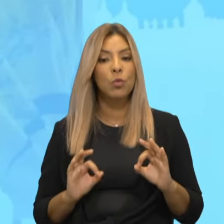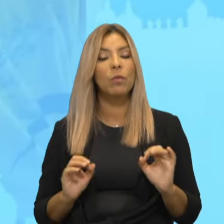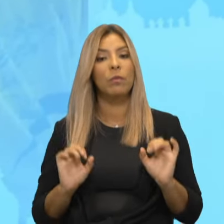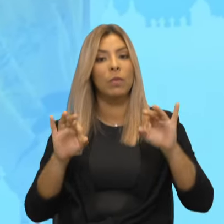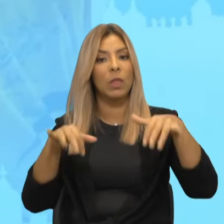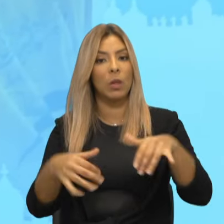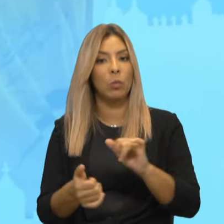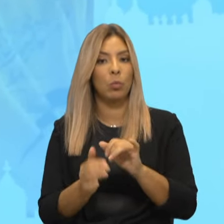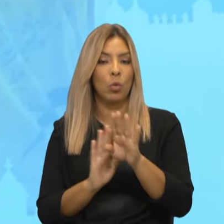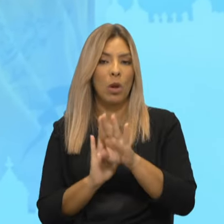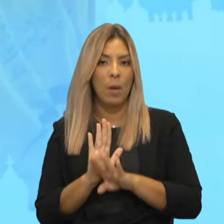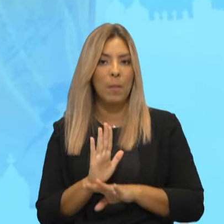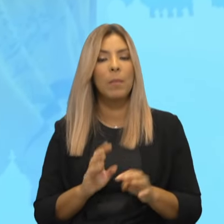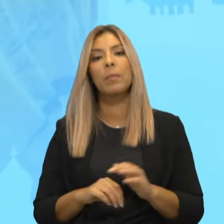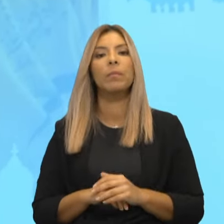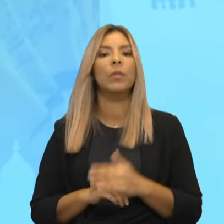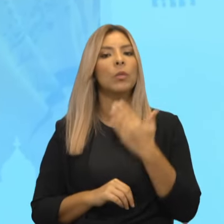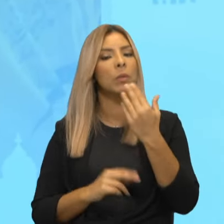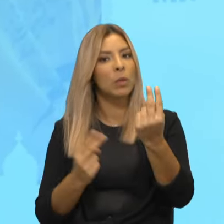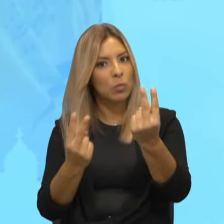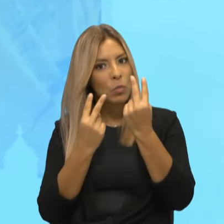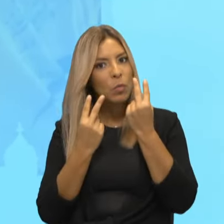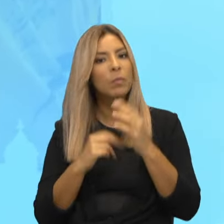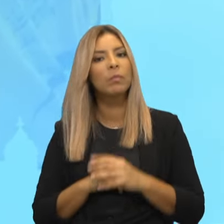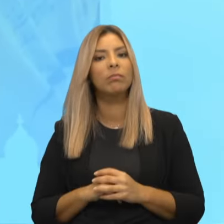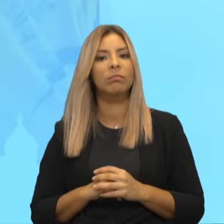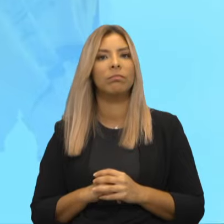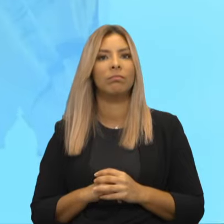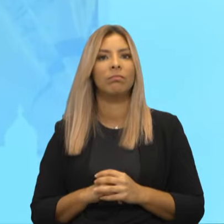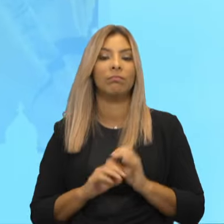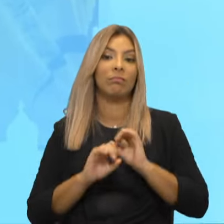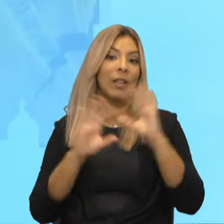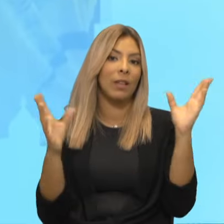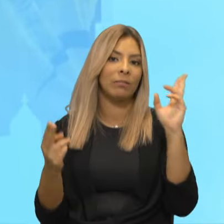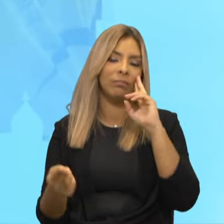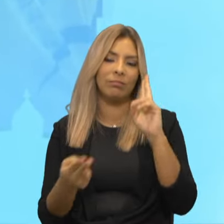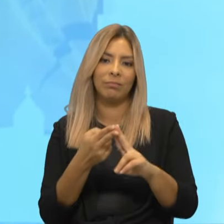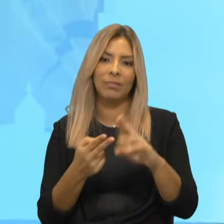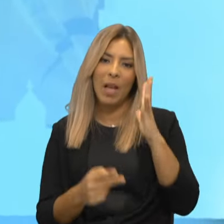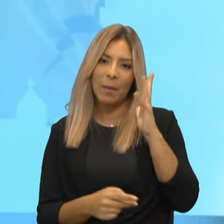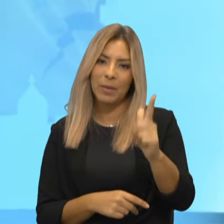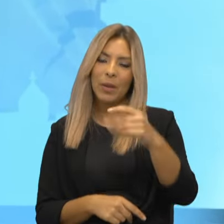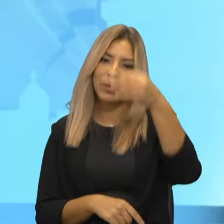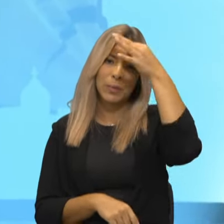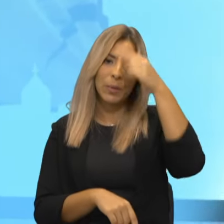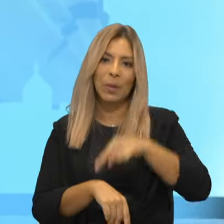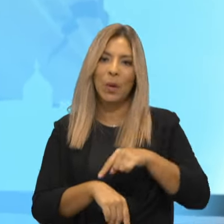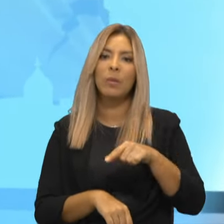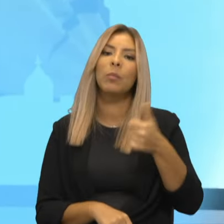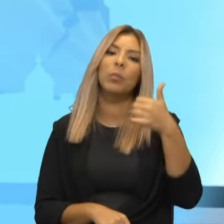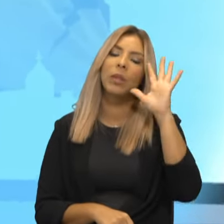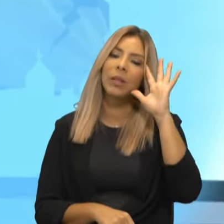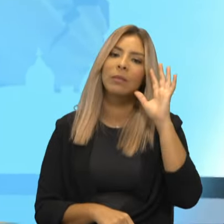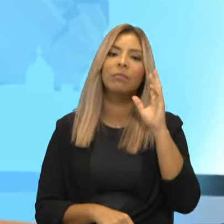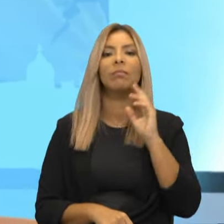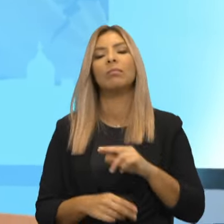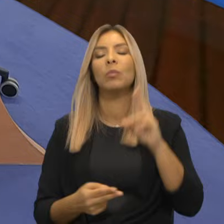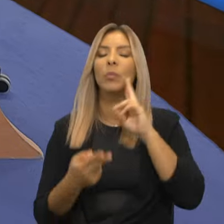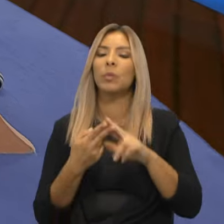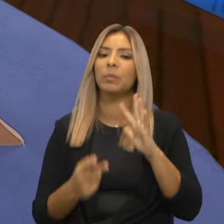fim. Agradecemos a atenção que nos dispensou e, obviamente, contamos consigo amanhã à mesma hora. Boa tarde e até lá.